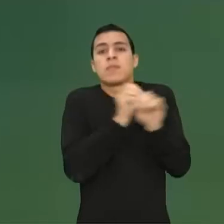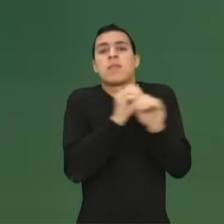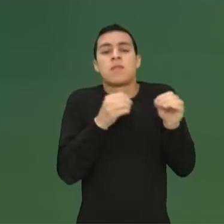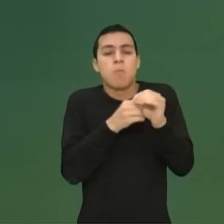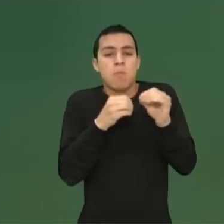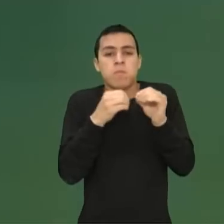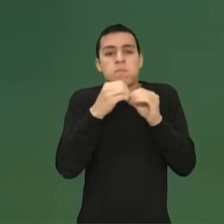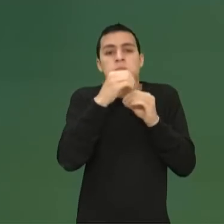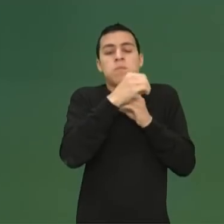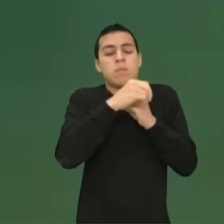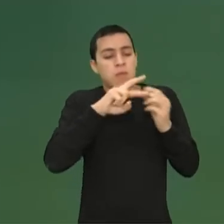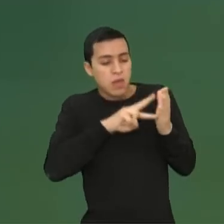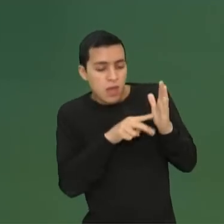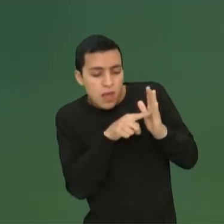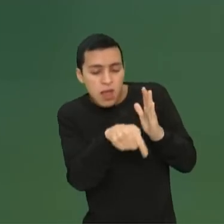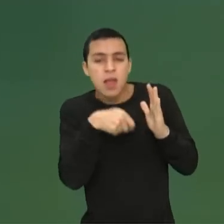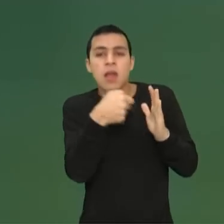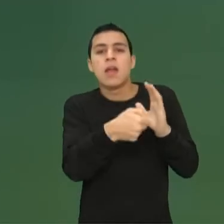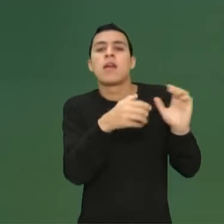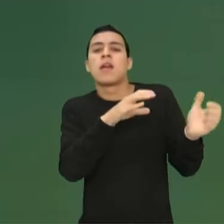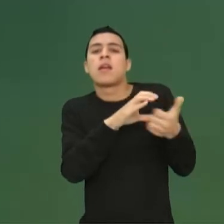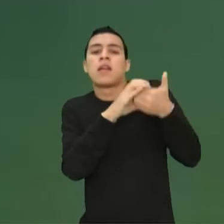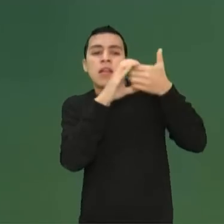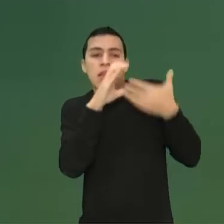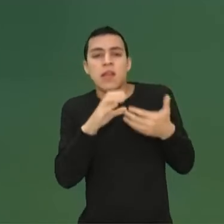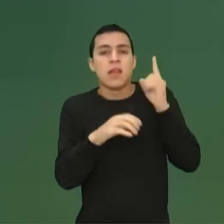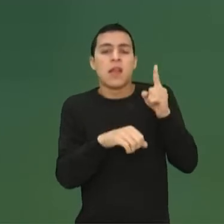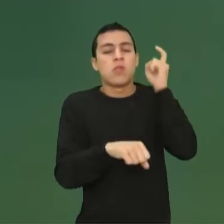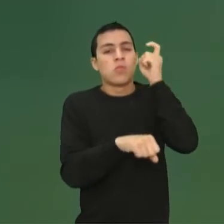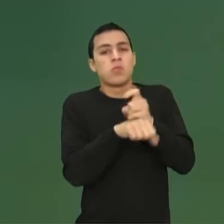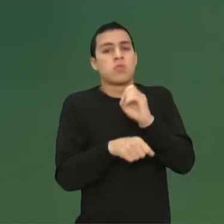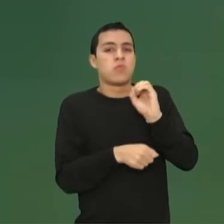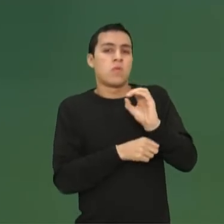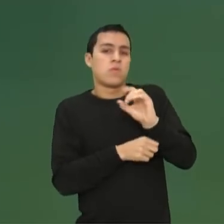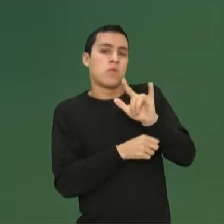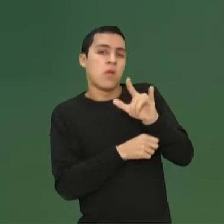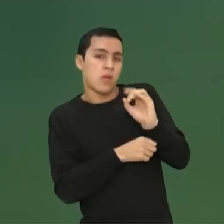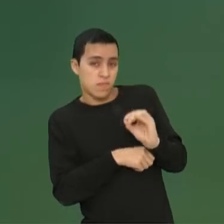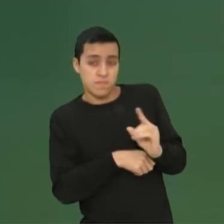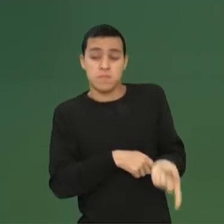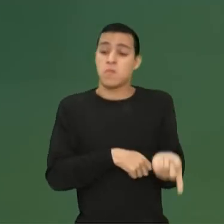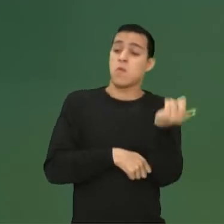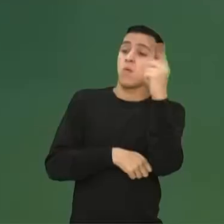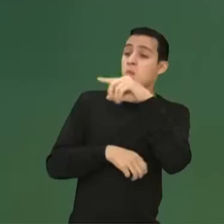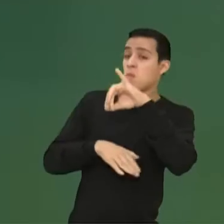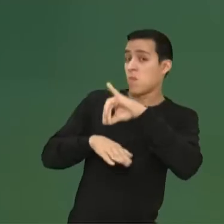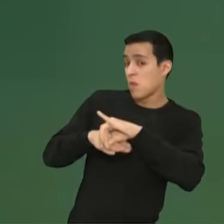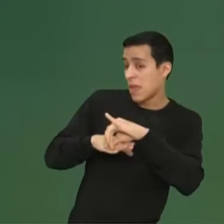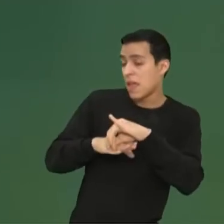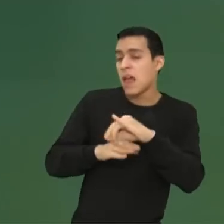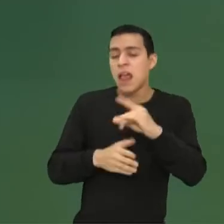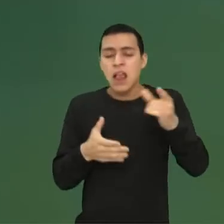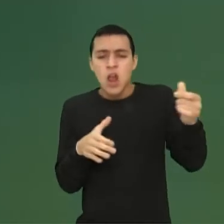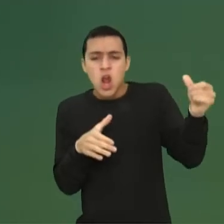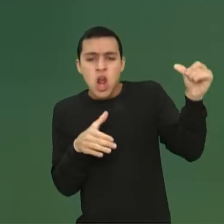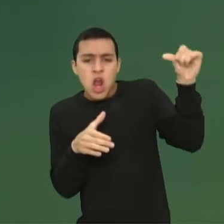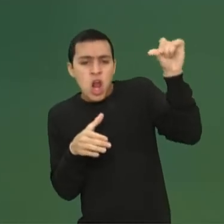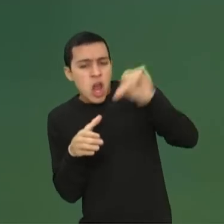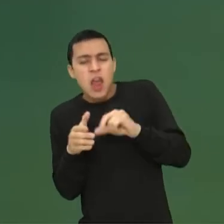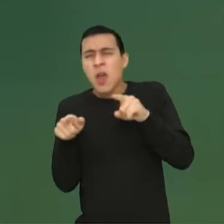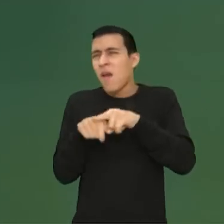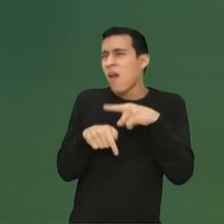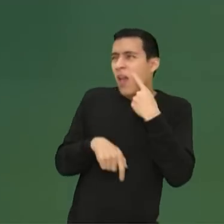mexer, que dá essa característica de ser sólido. Quando o objeto está no estado líquido, aqui em